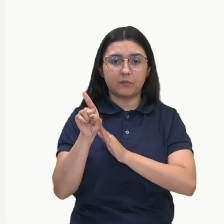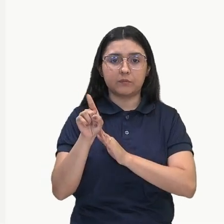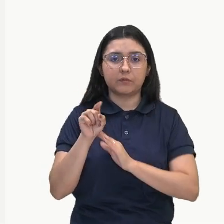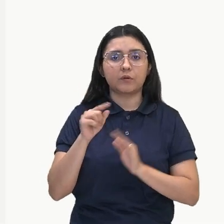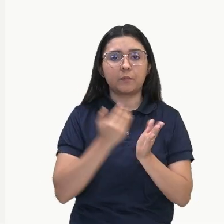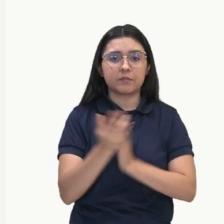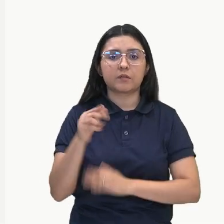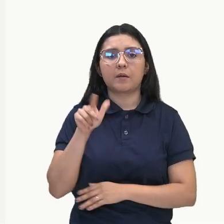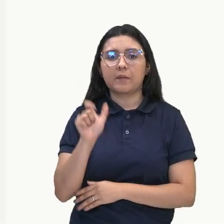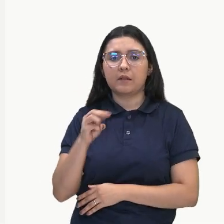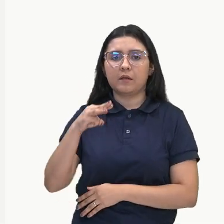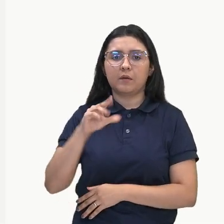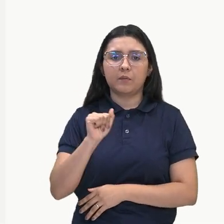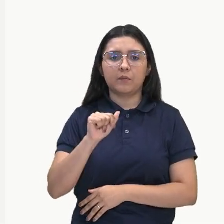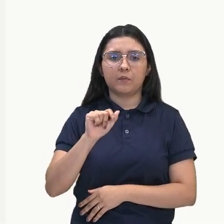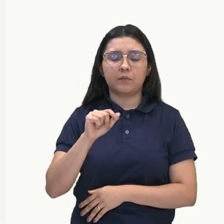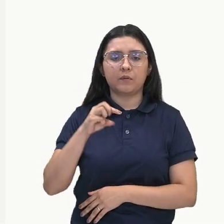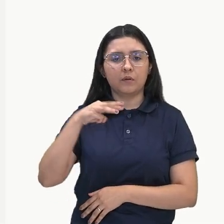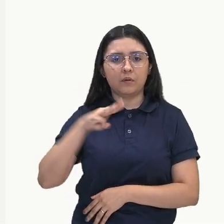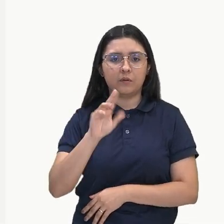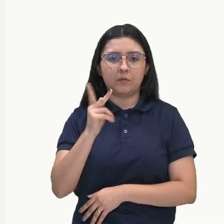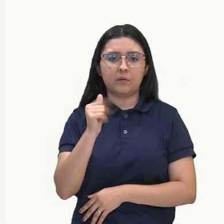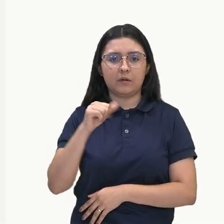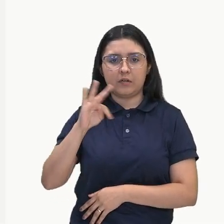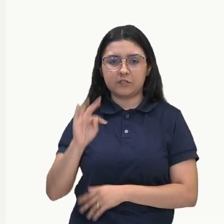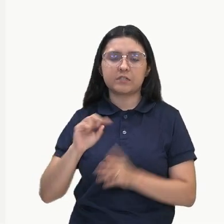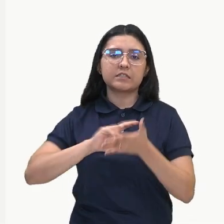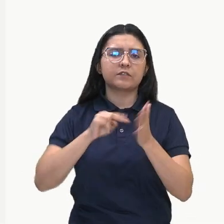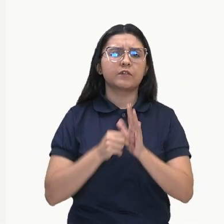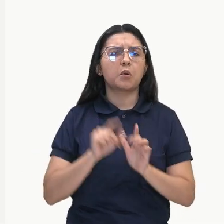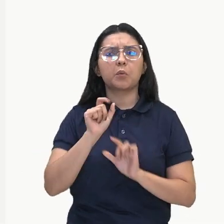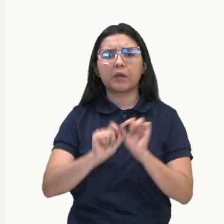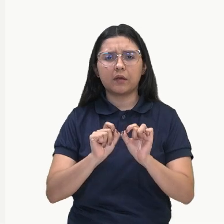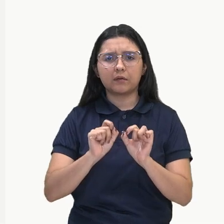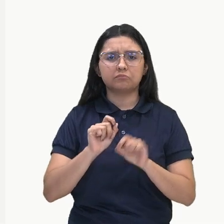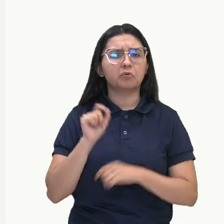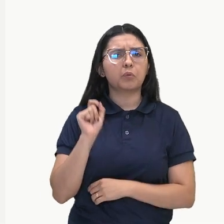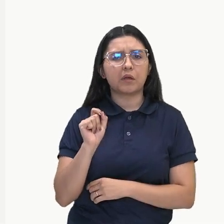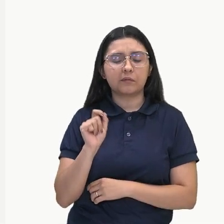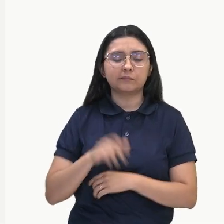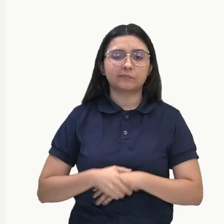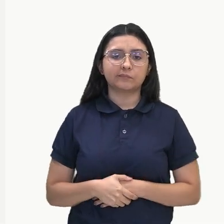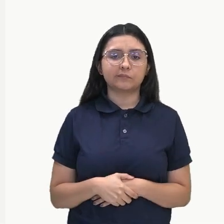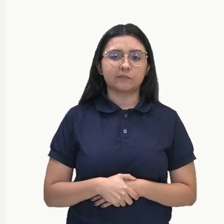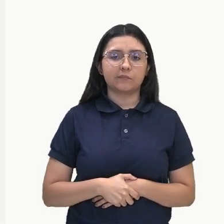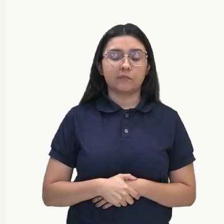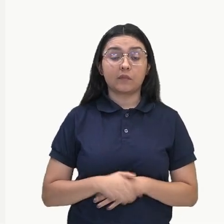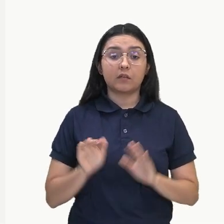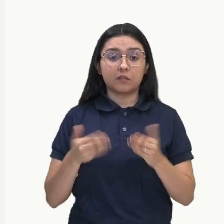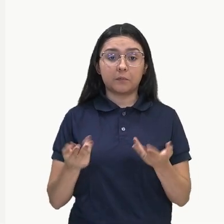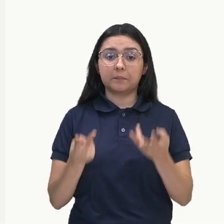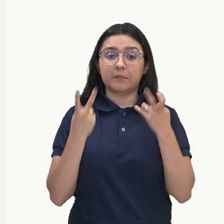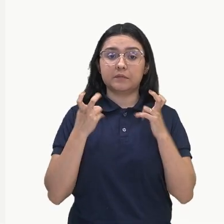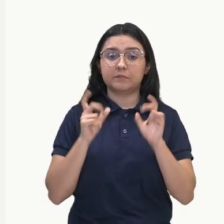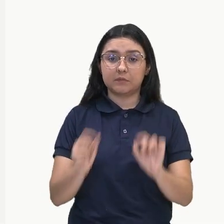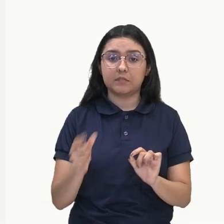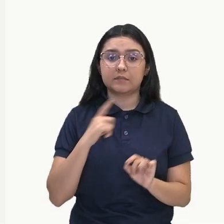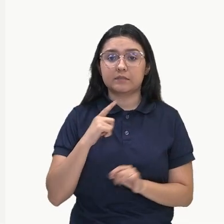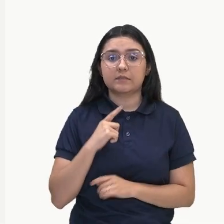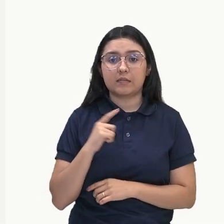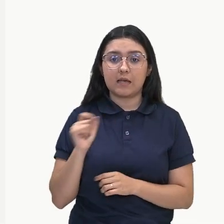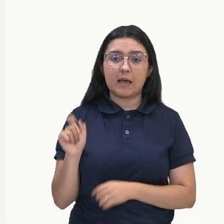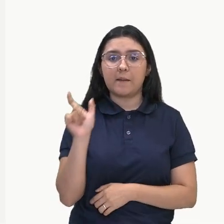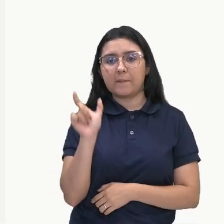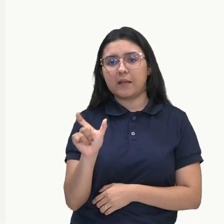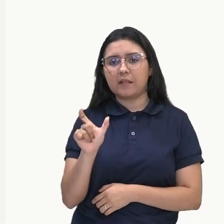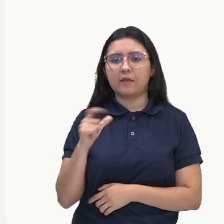que significa o quê? What are the benefits of friendships? Observe que aqui essa palavra